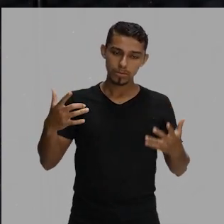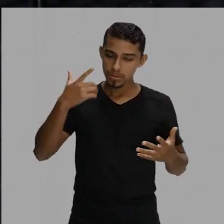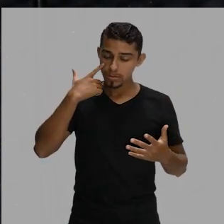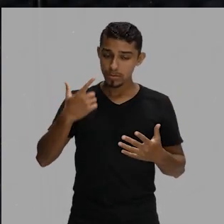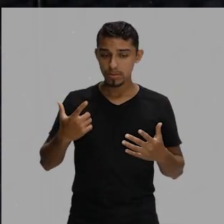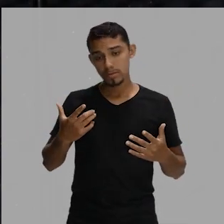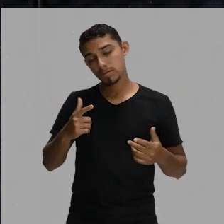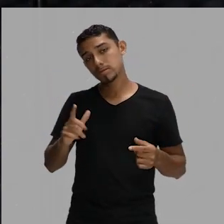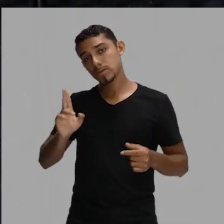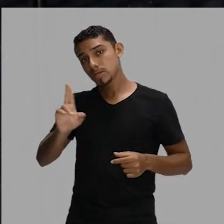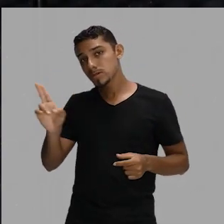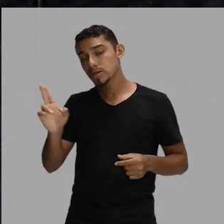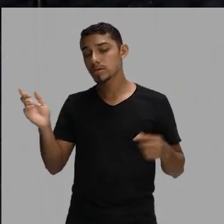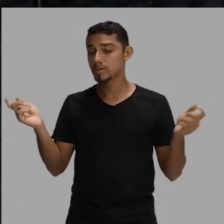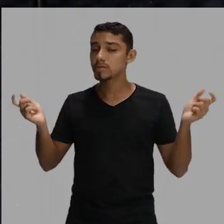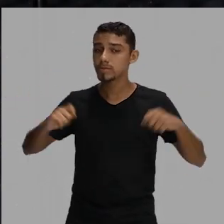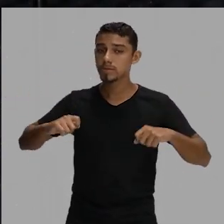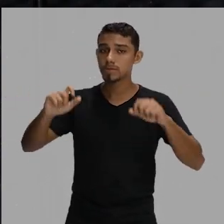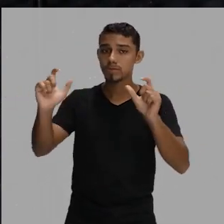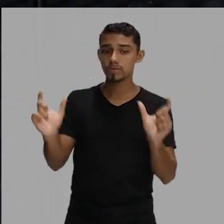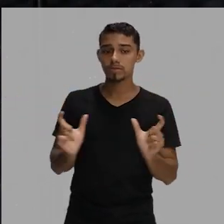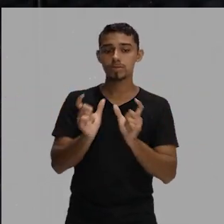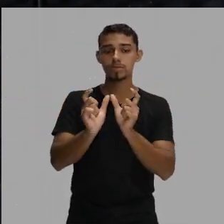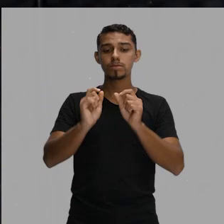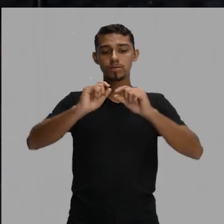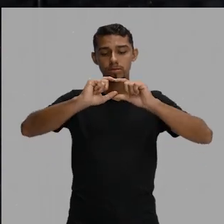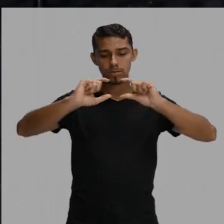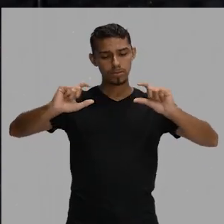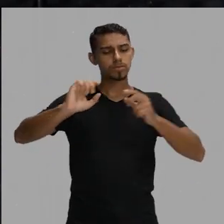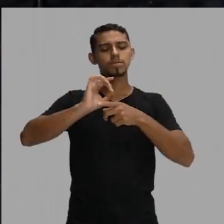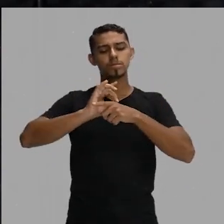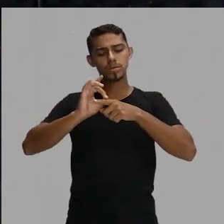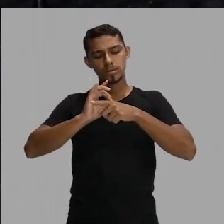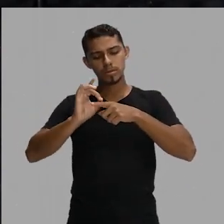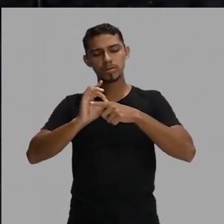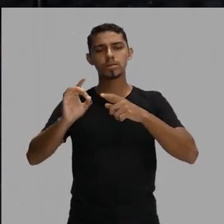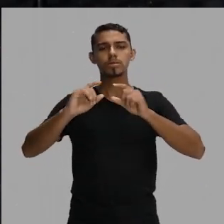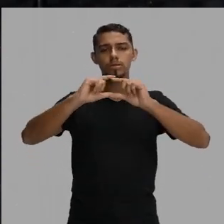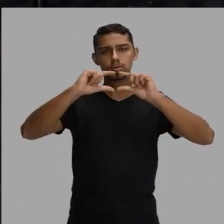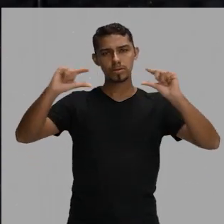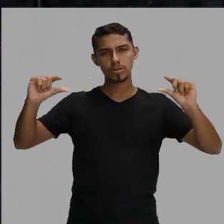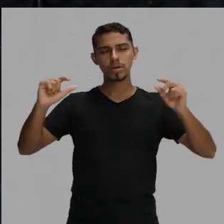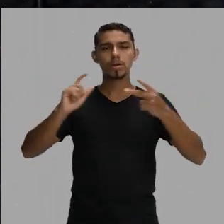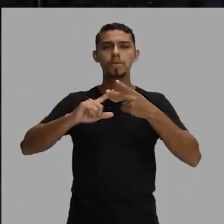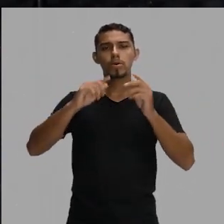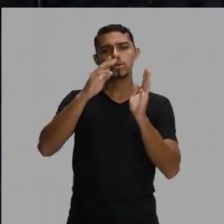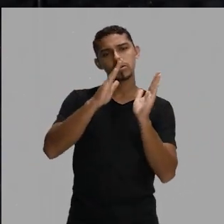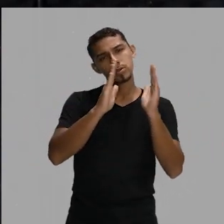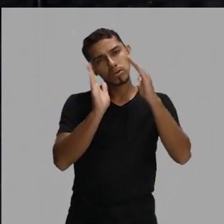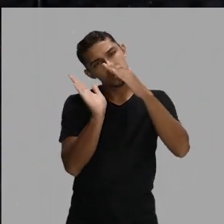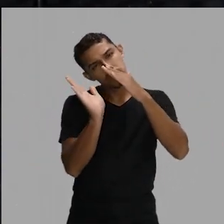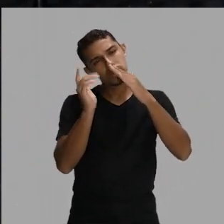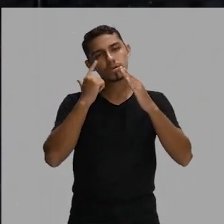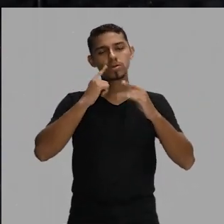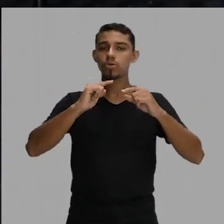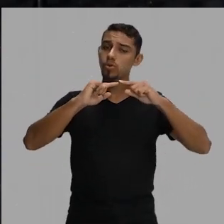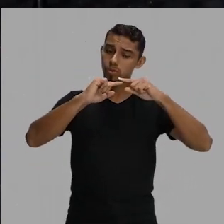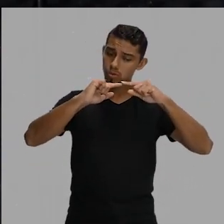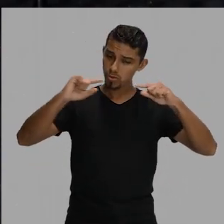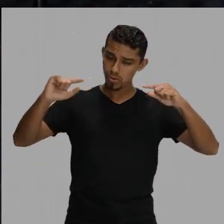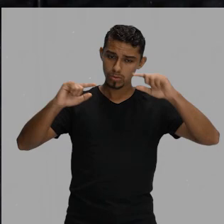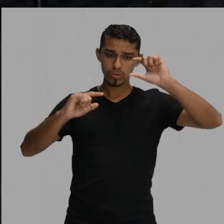E o nome tem que ser destacado, que pode ser negrito, pode ser sublinhado ou